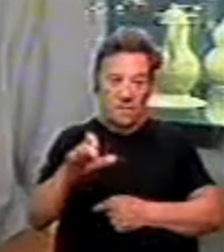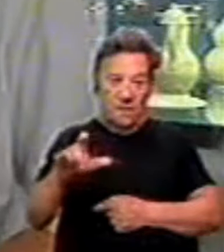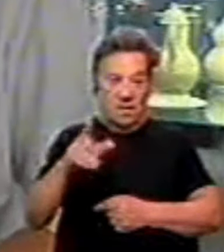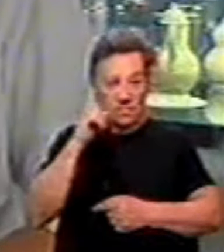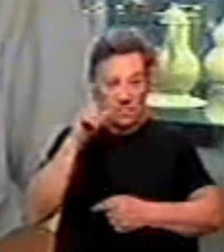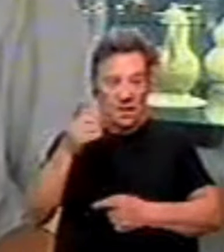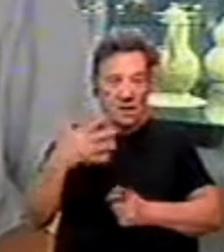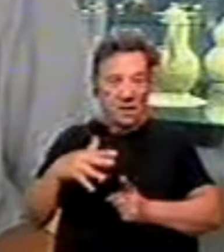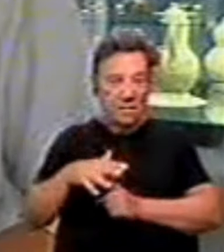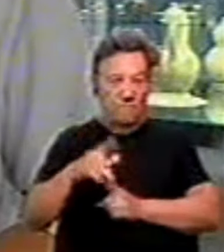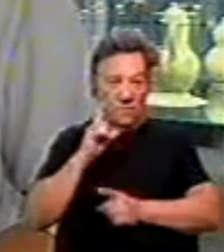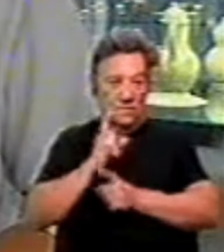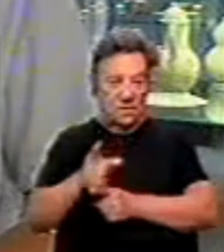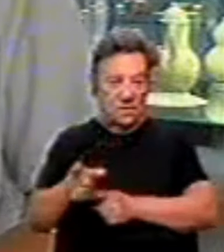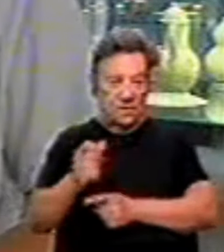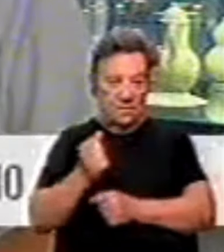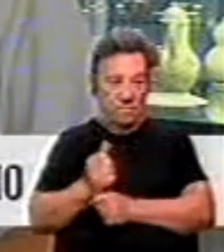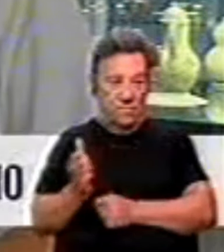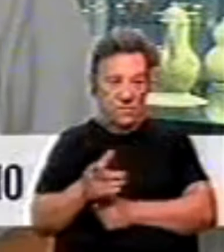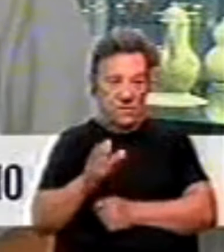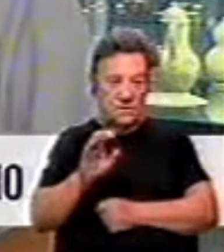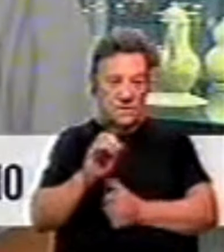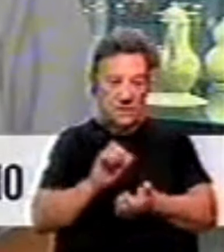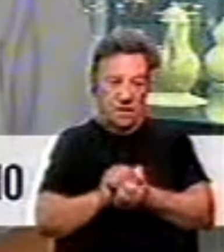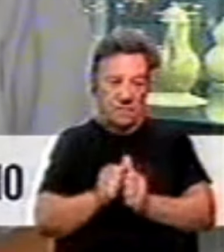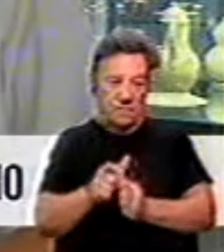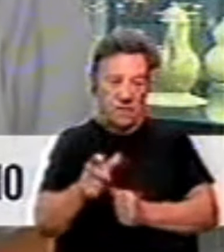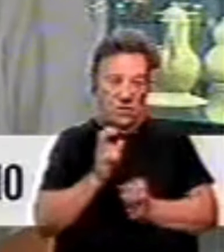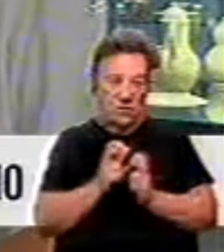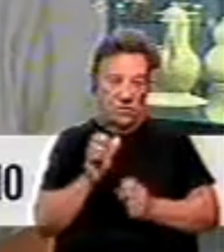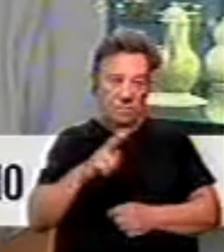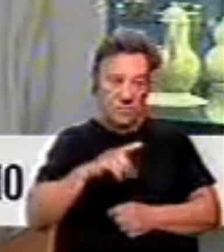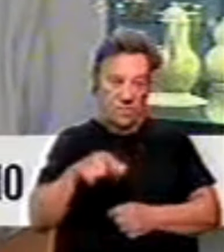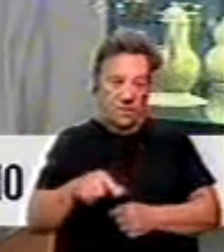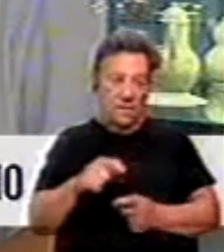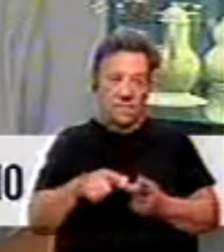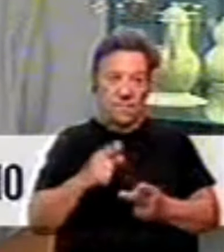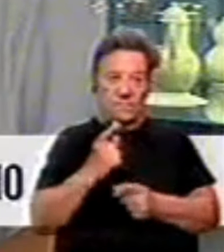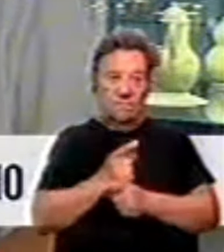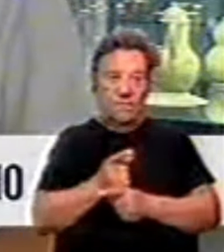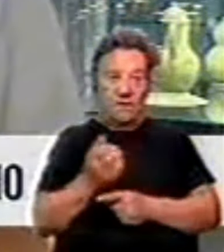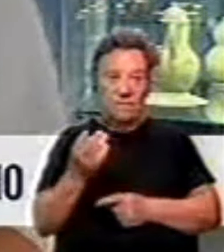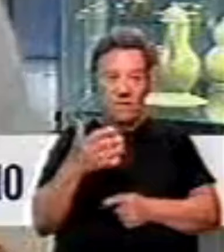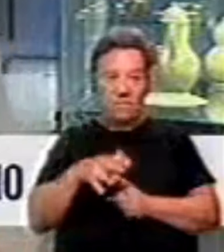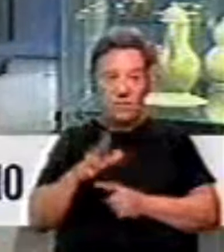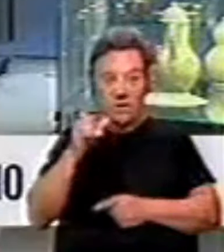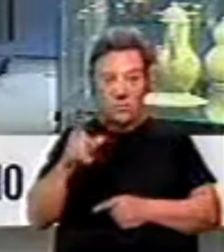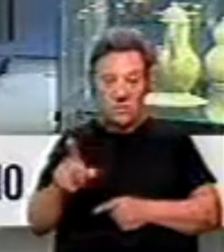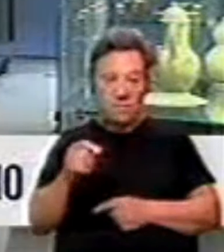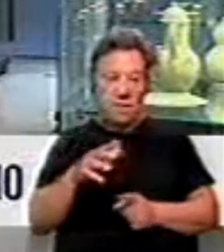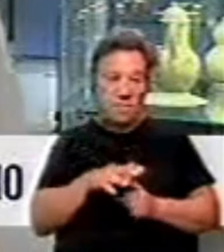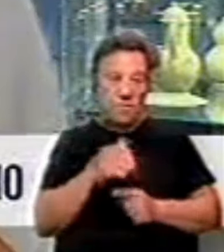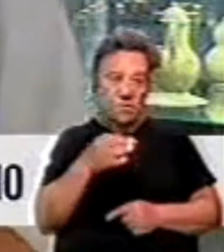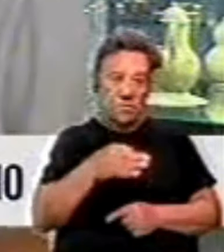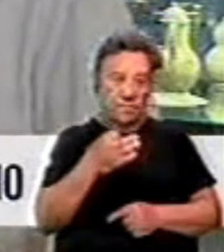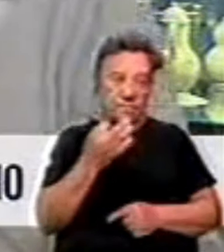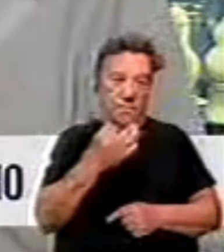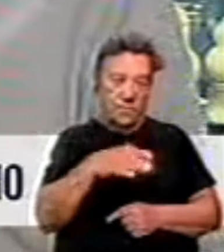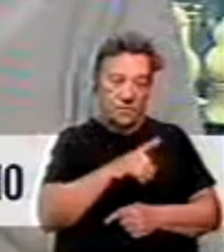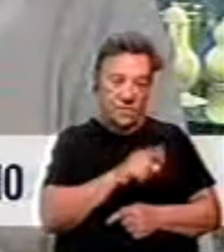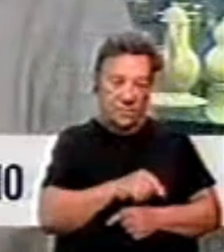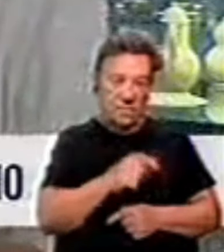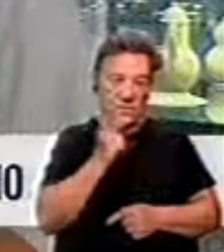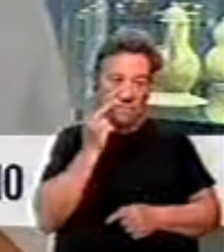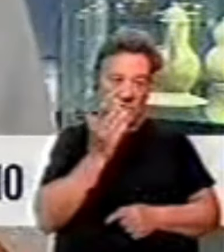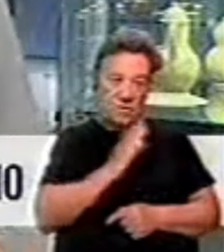que é uma grande influência nesta produção cerâmica e industrial em Portugal, quer teve influência em Lisboa, mas também teve influência aqui no